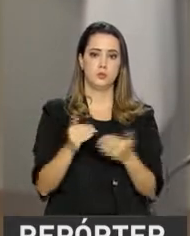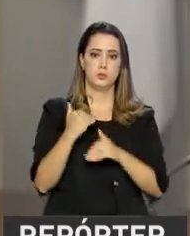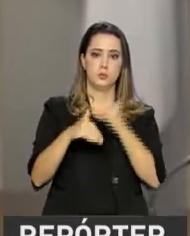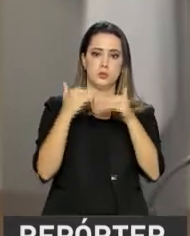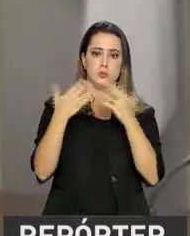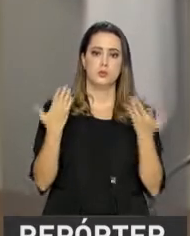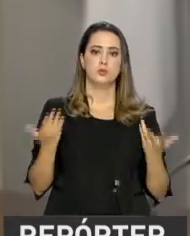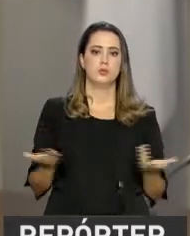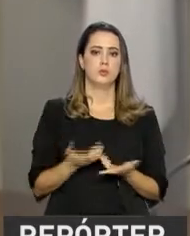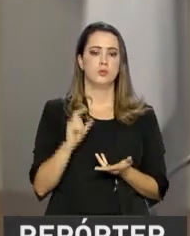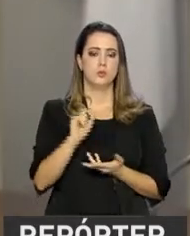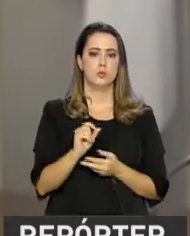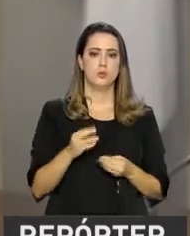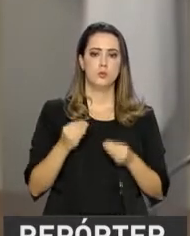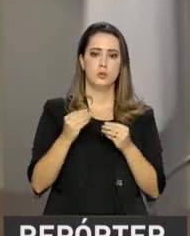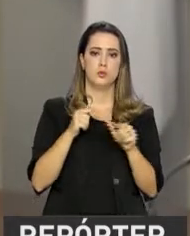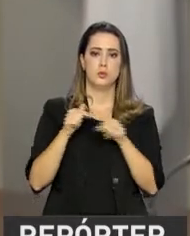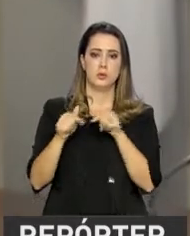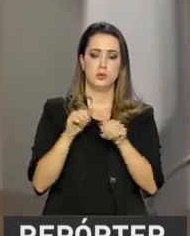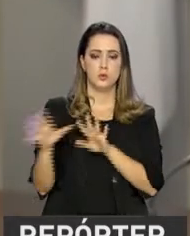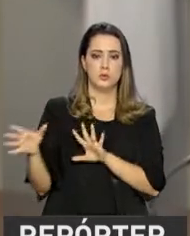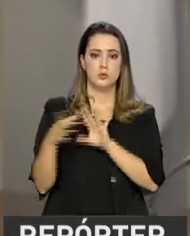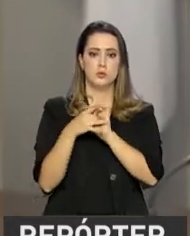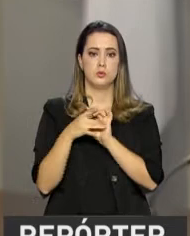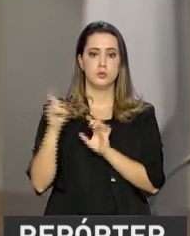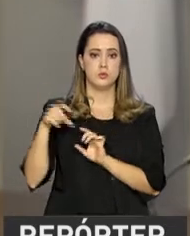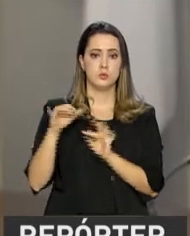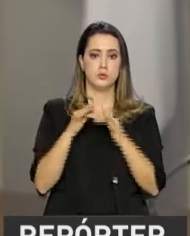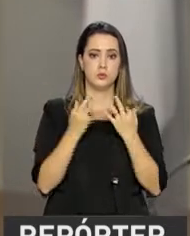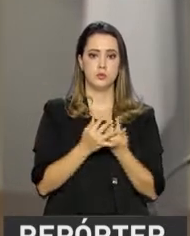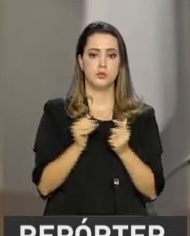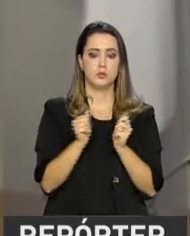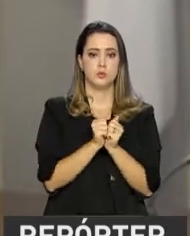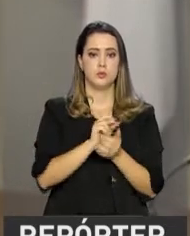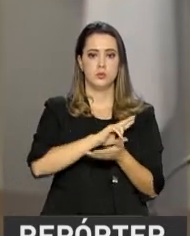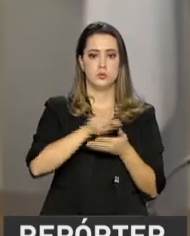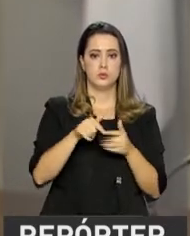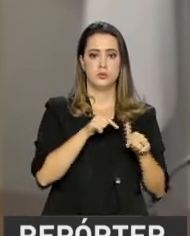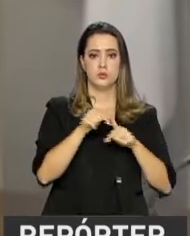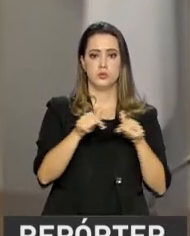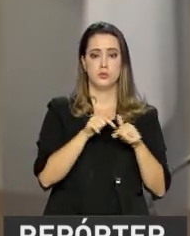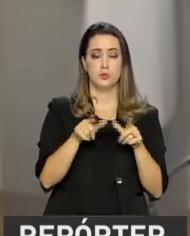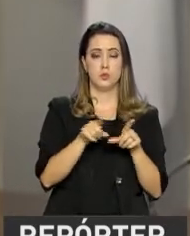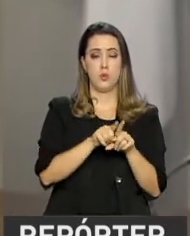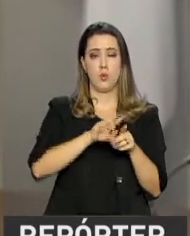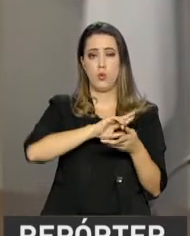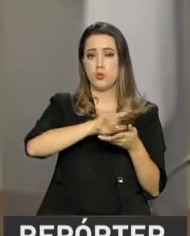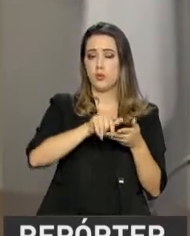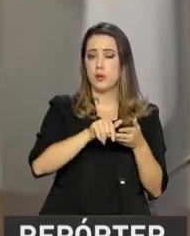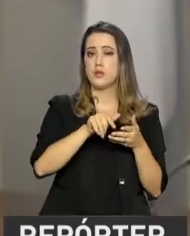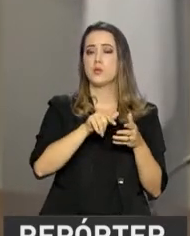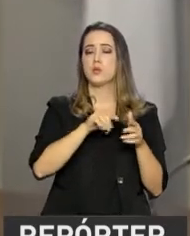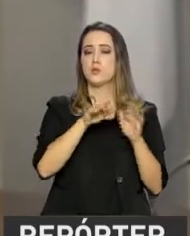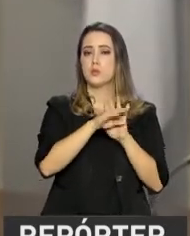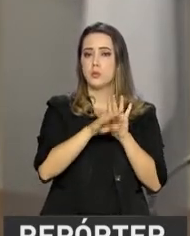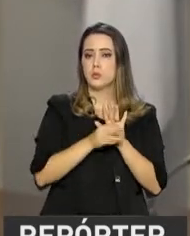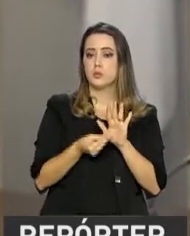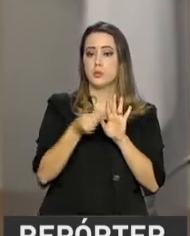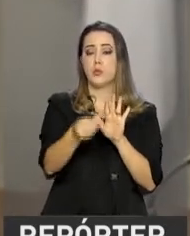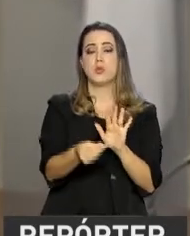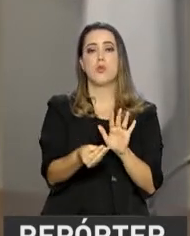e agora trabalha na integração do bolsa família com um outro programa que oferece emprego aos